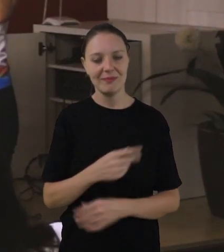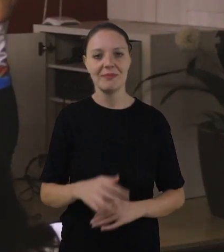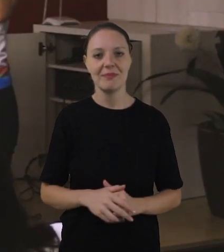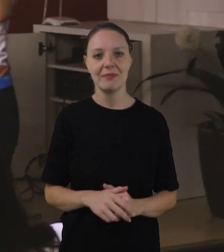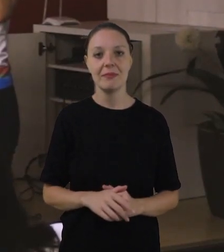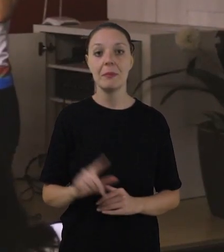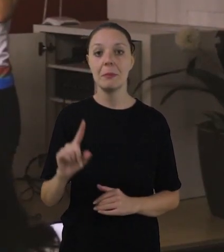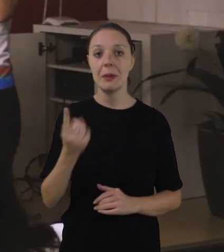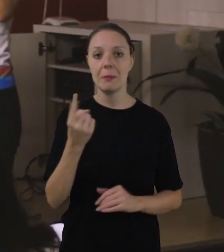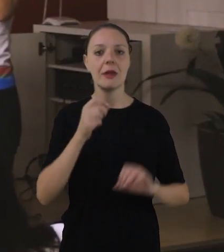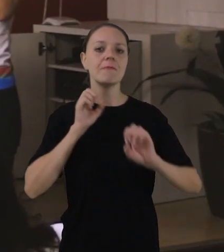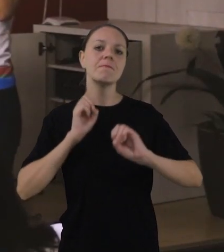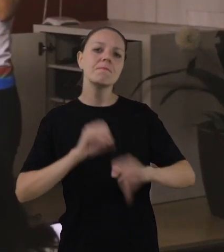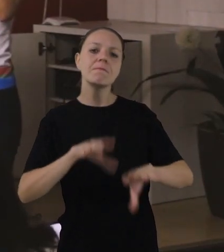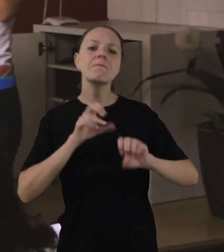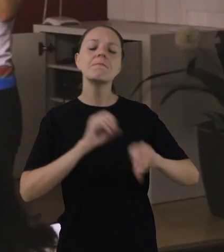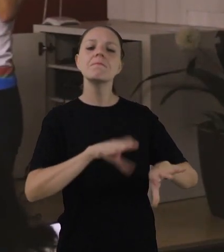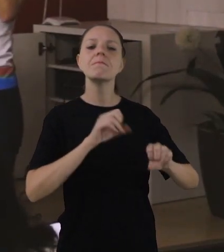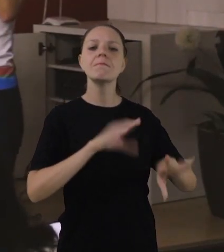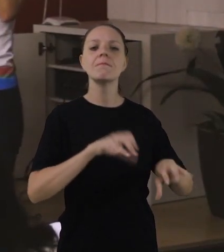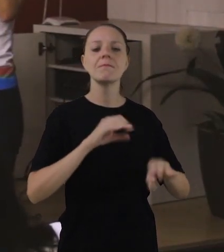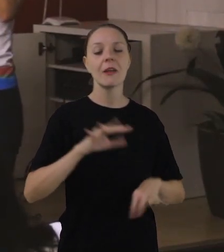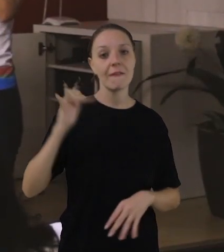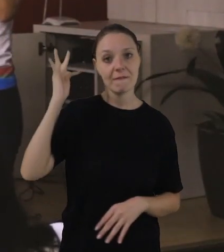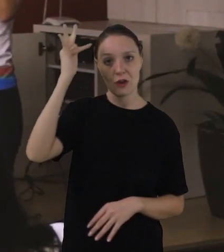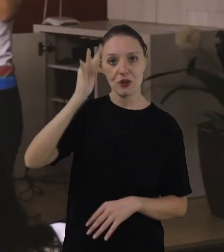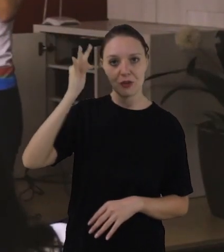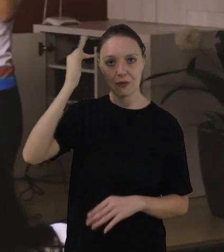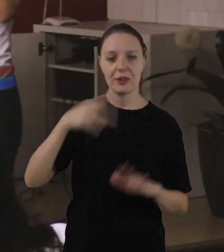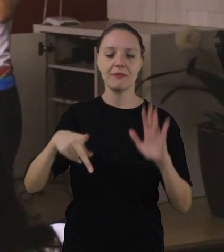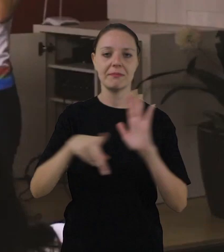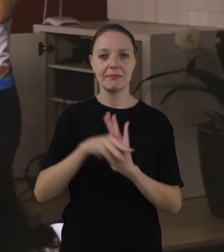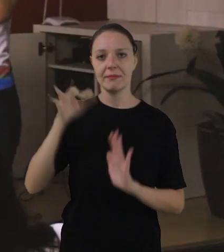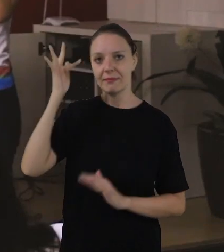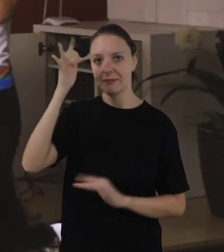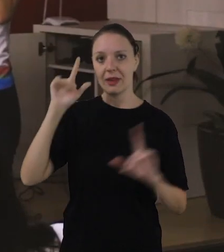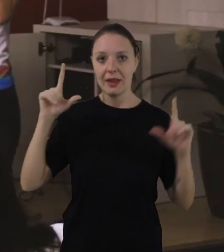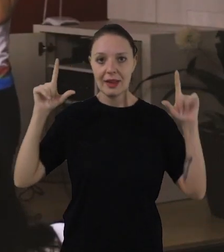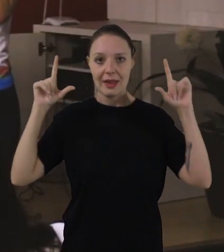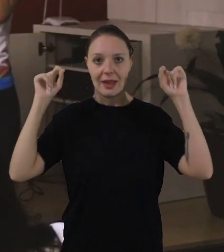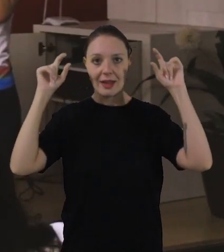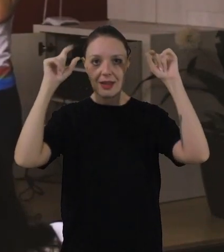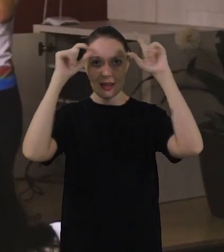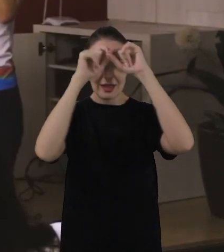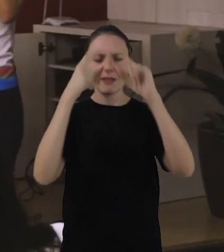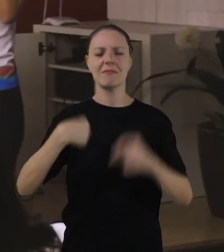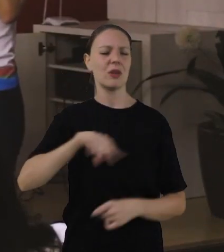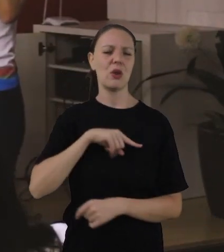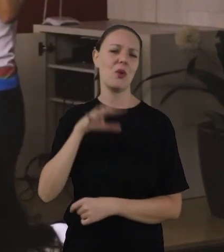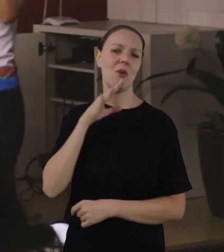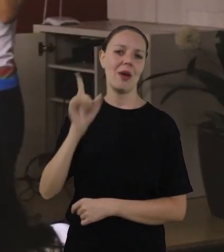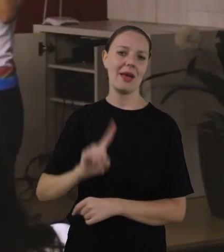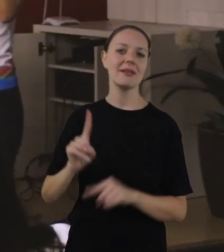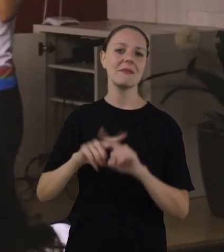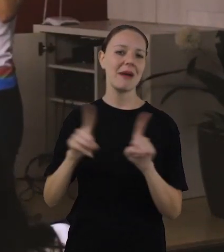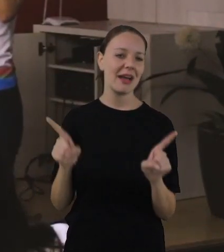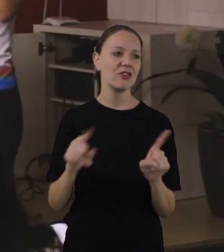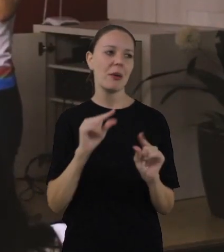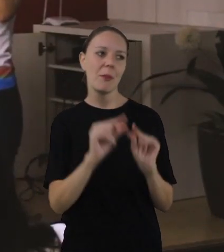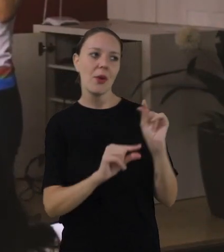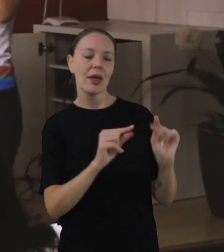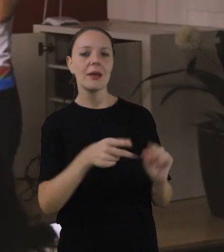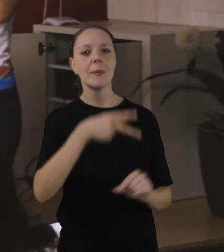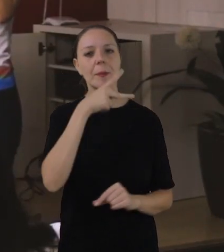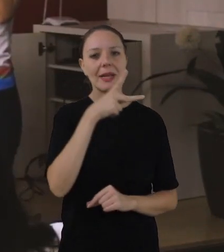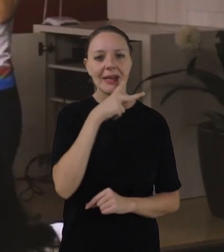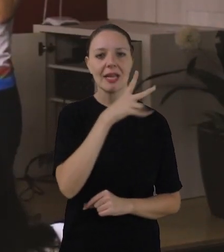formar pensadores. Surgiu, então, a filosofia grega, que isso aí todo mundo... A gente não conhece direito, mas a gente já ouviu falar, né? Do